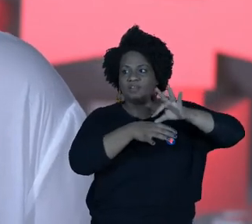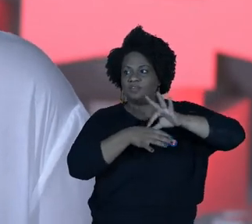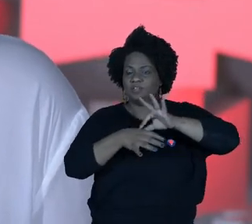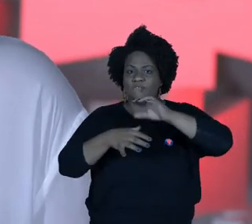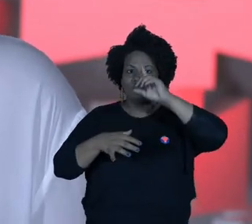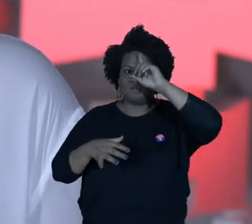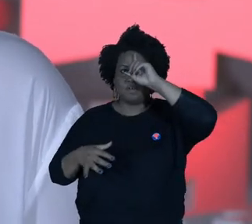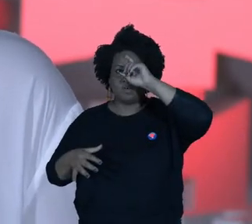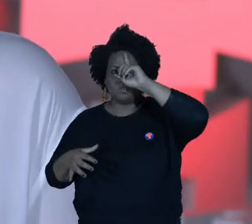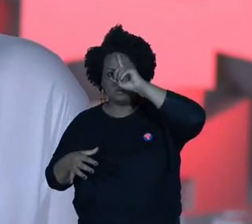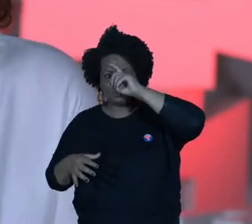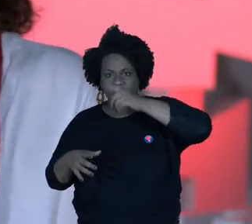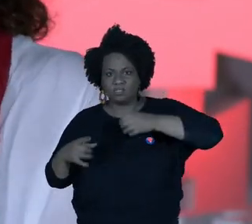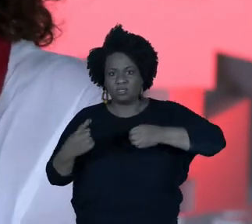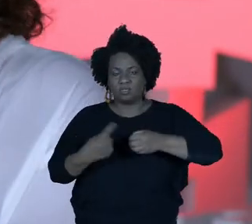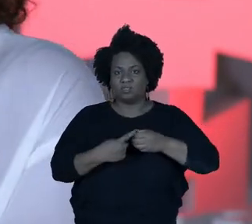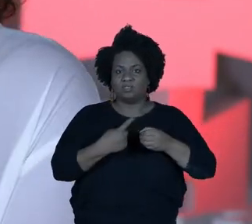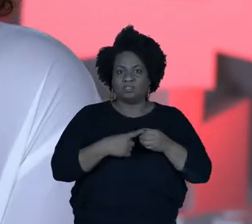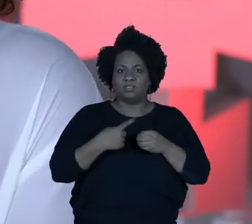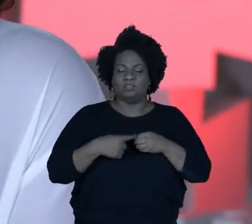de Barbacena, em Minas Gerais,